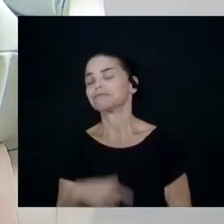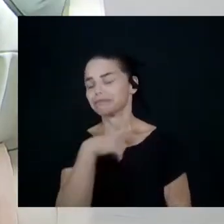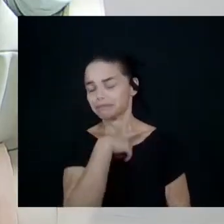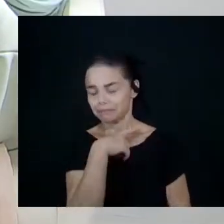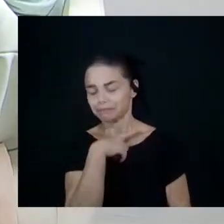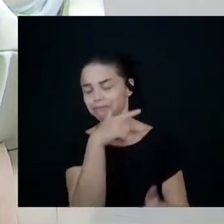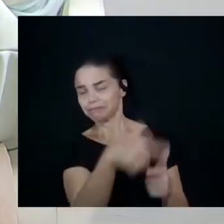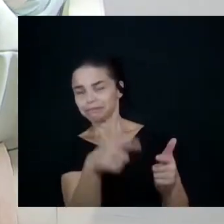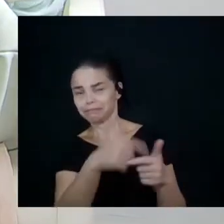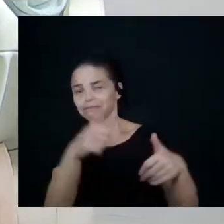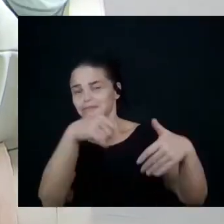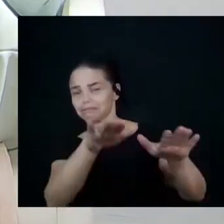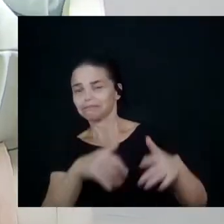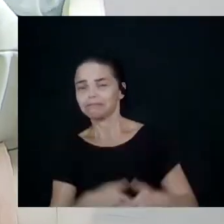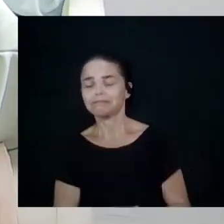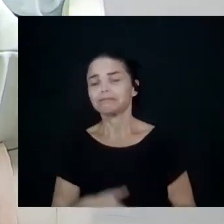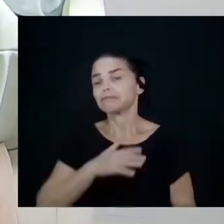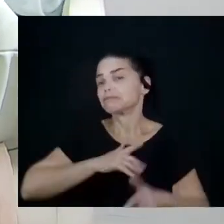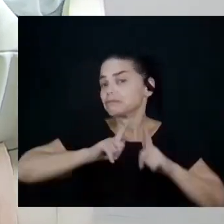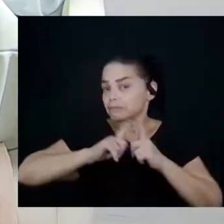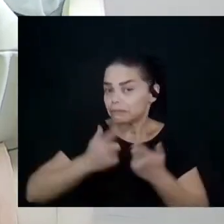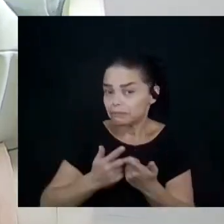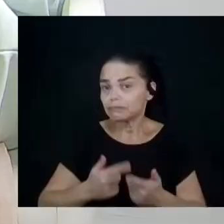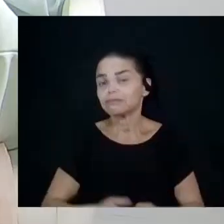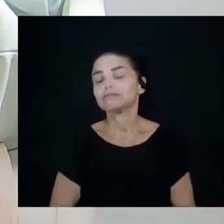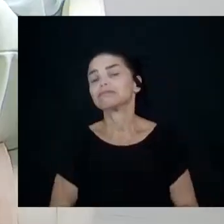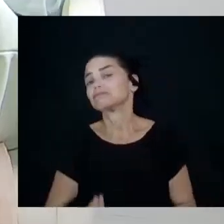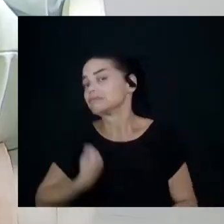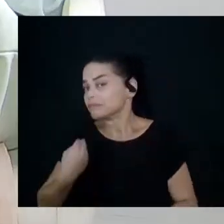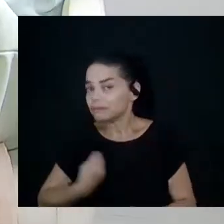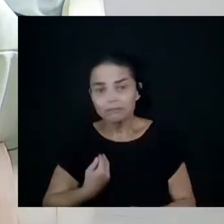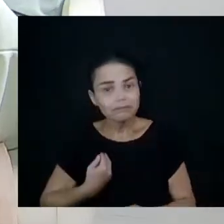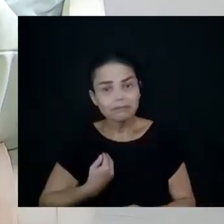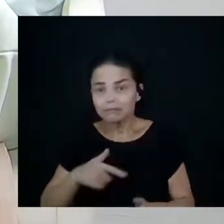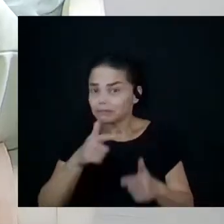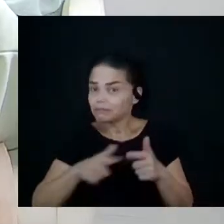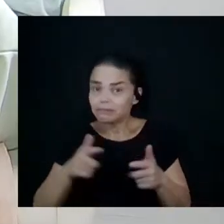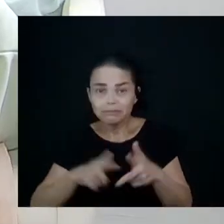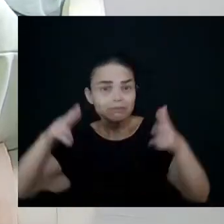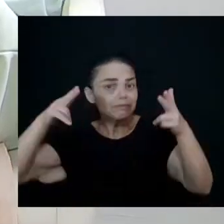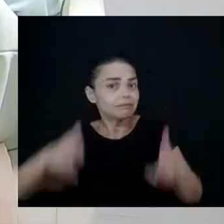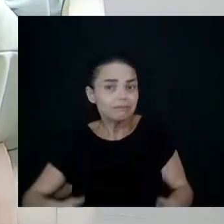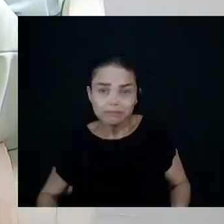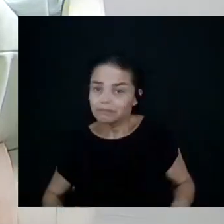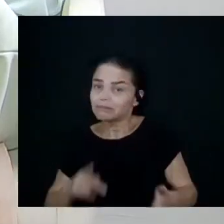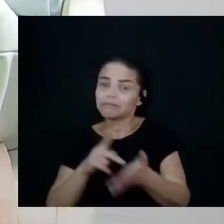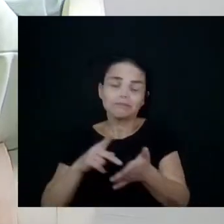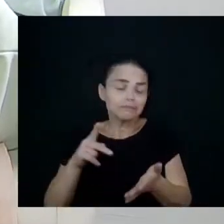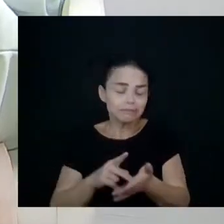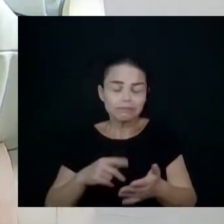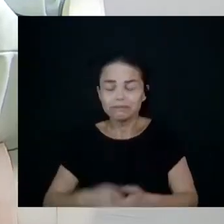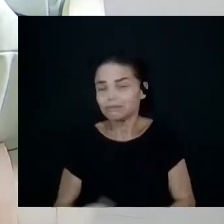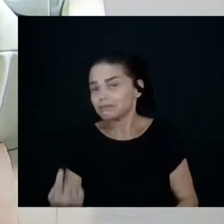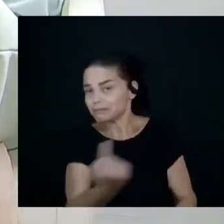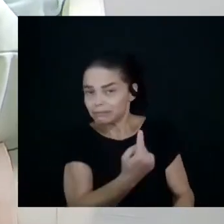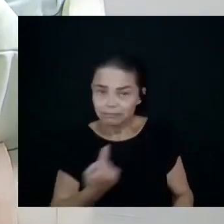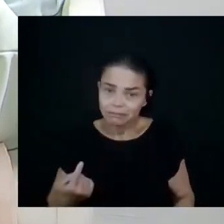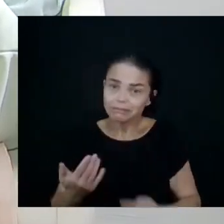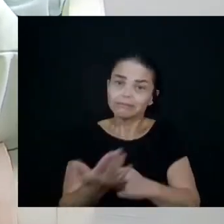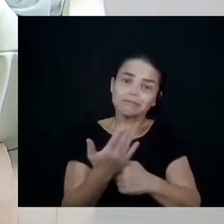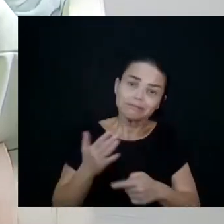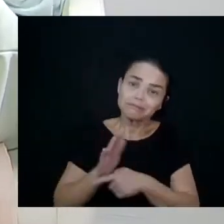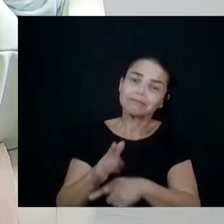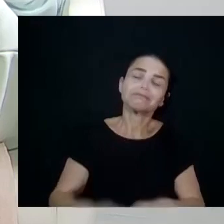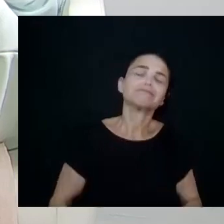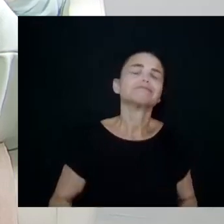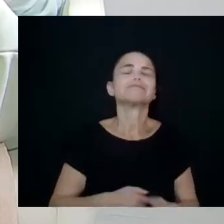Eles têm os problemas dele. No nosso grupo, todas vivem os mesmos problemas, as mesmas realidades. Então, para nossa ajuda